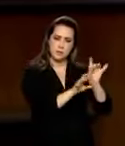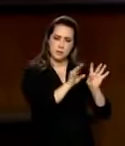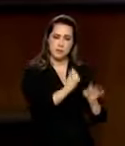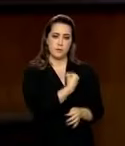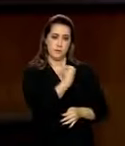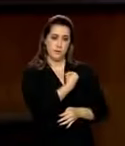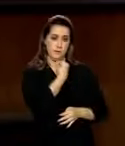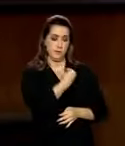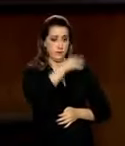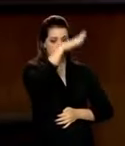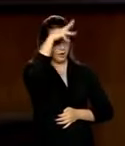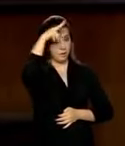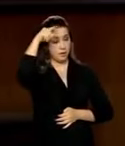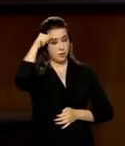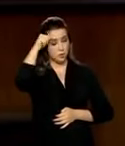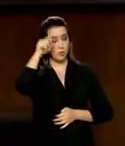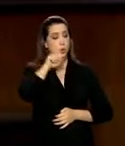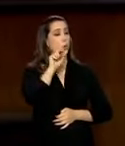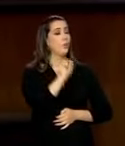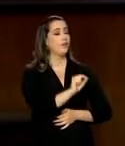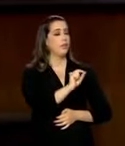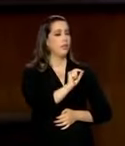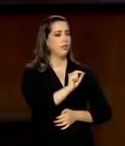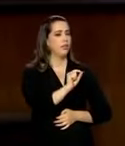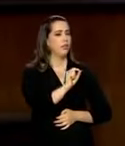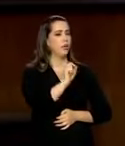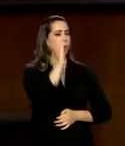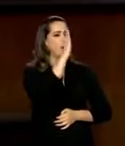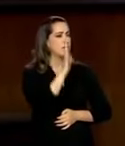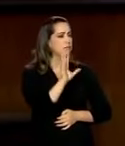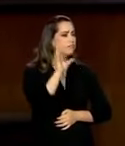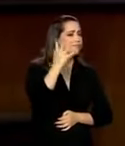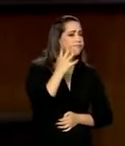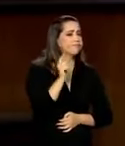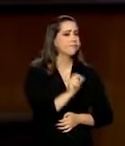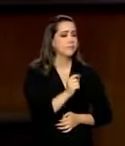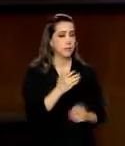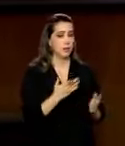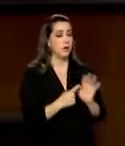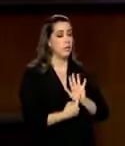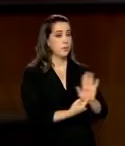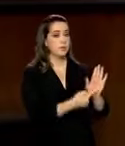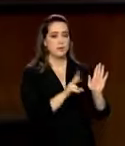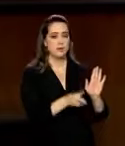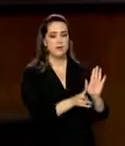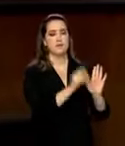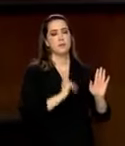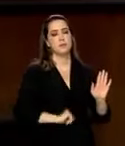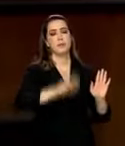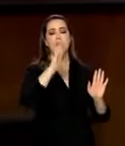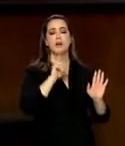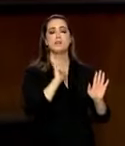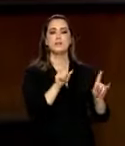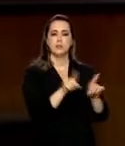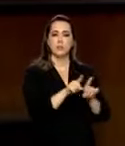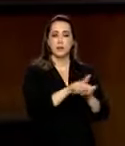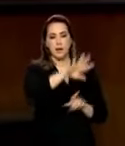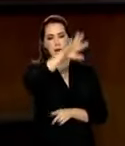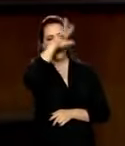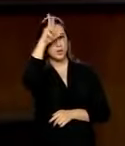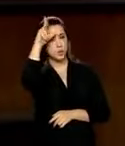amazônidas, do que está acontecendo com o Brasil. E também demonstrar cada vez mais para eles o quanto a Amazônia